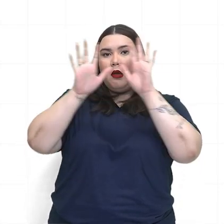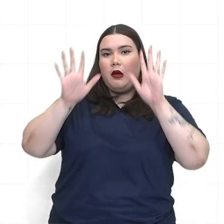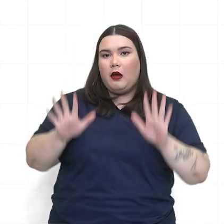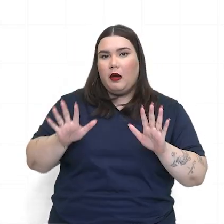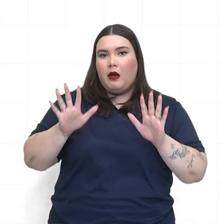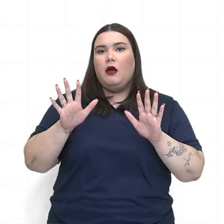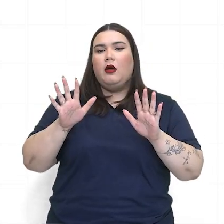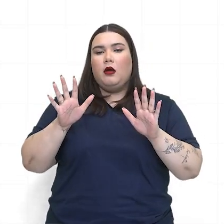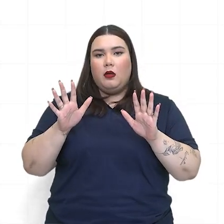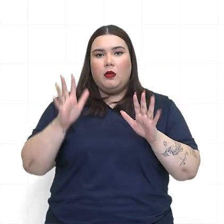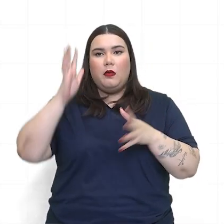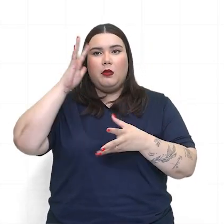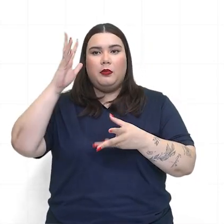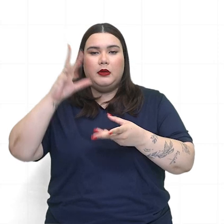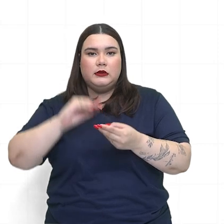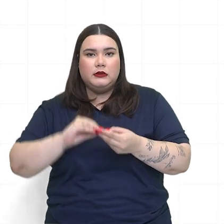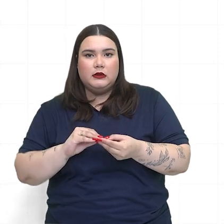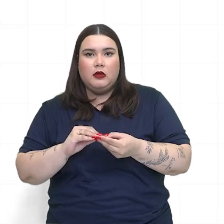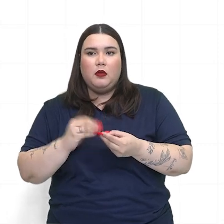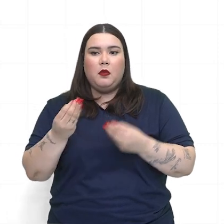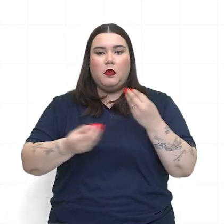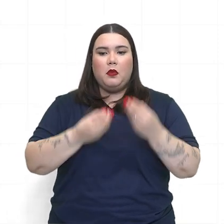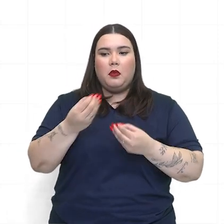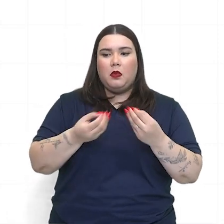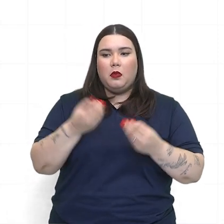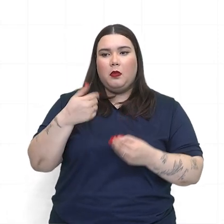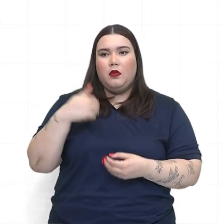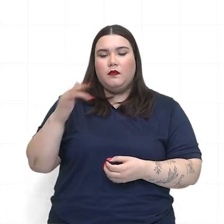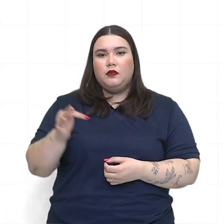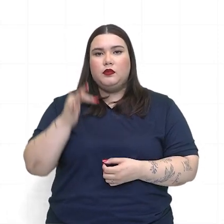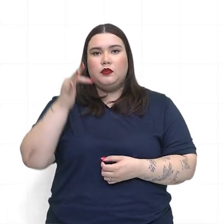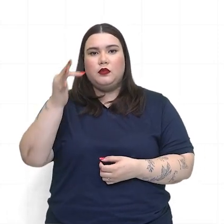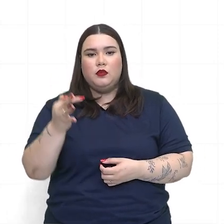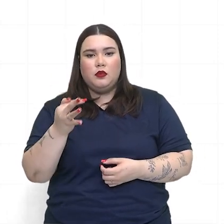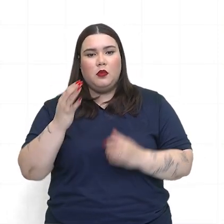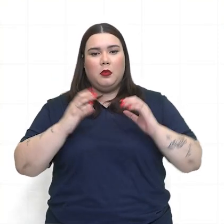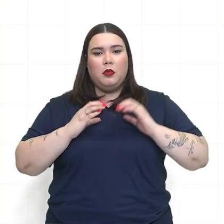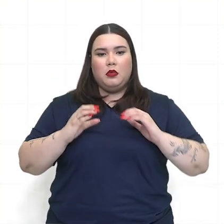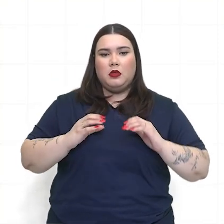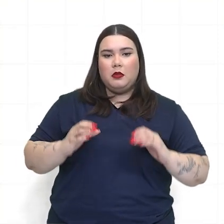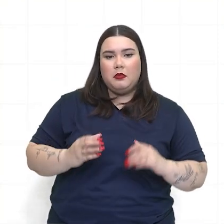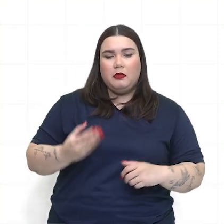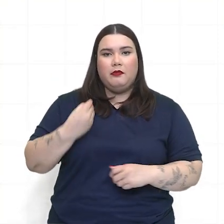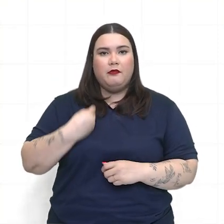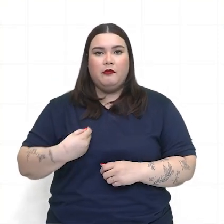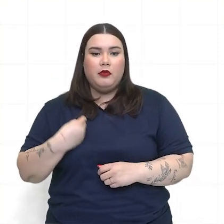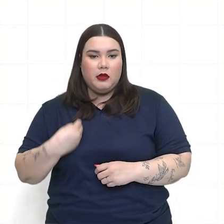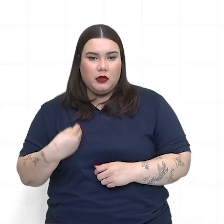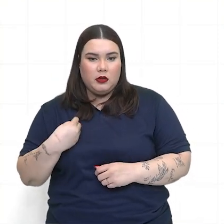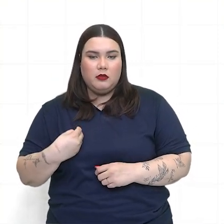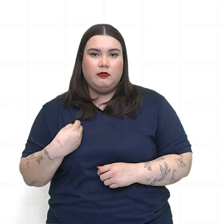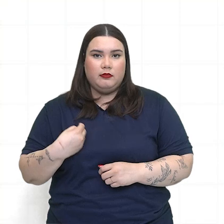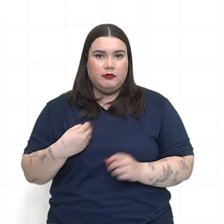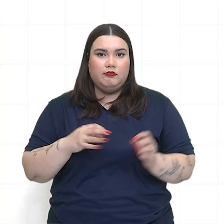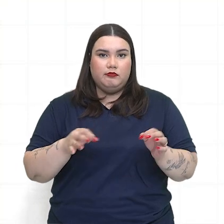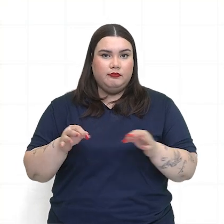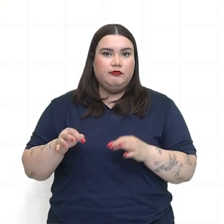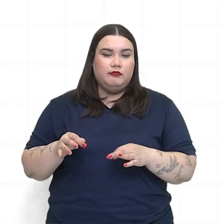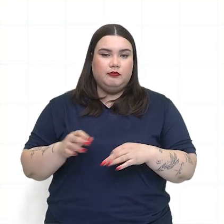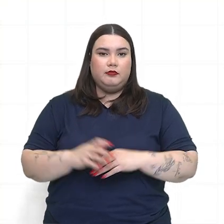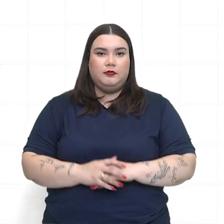oferece, né, uma orientação moral e ética. Por que